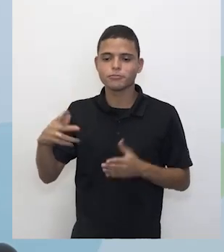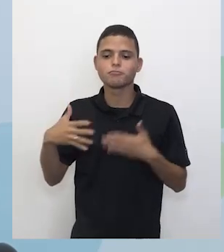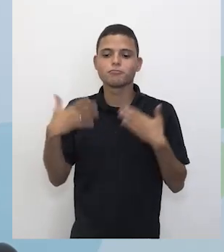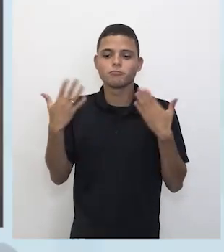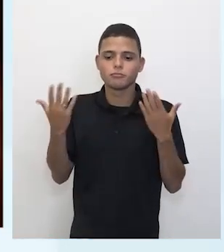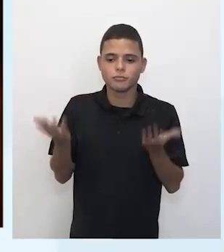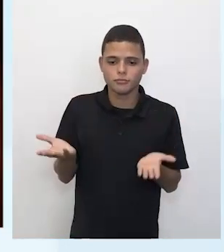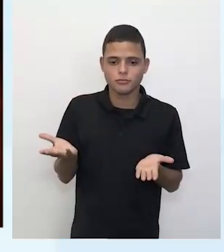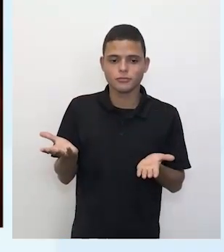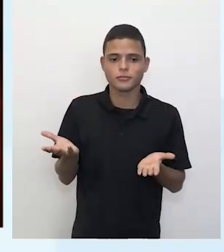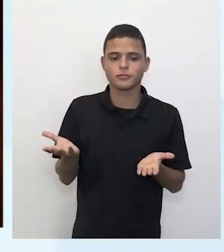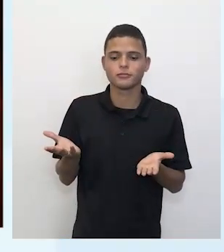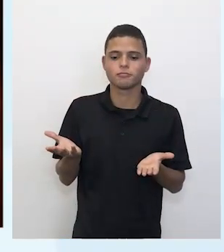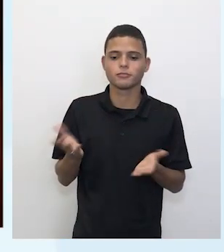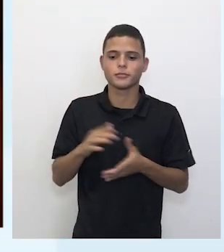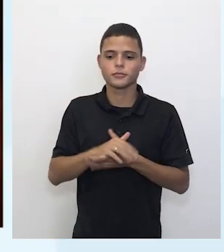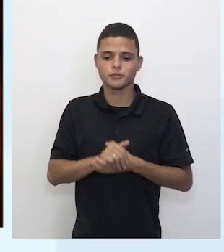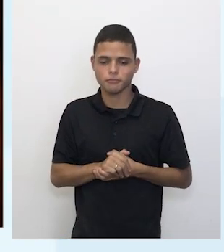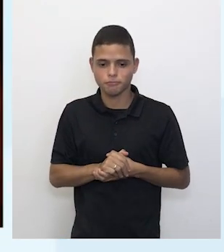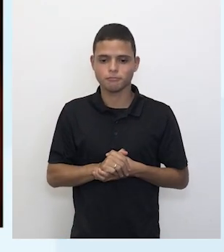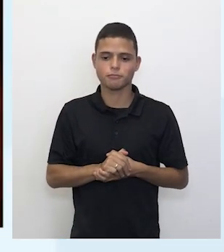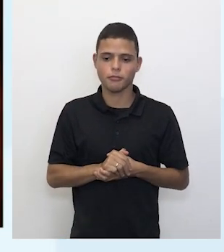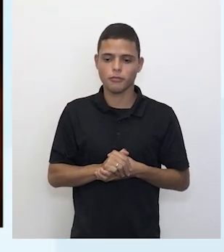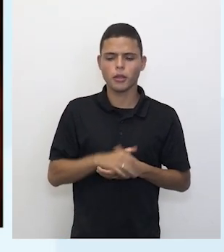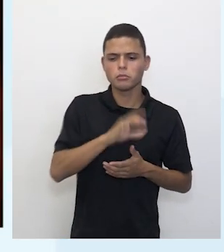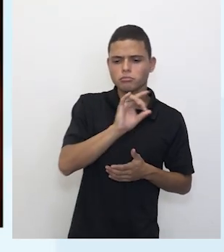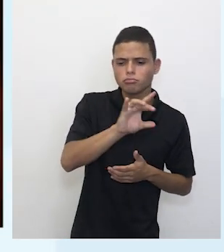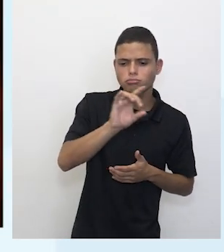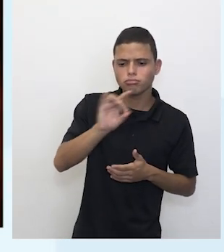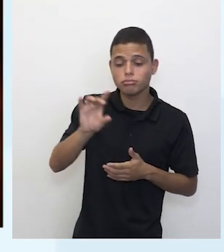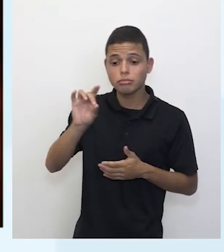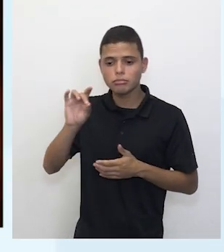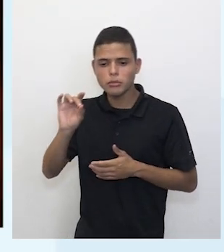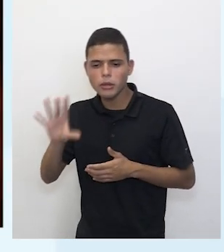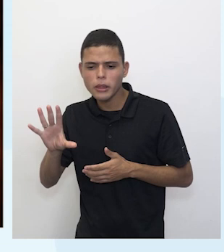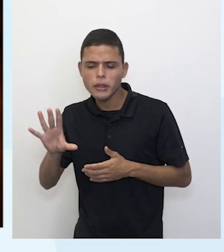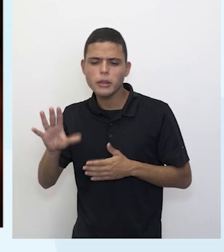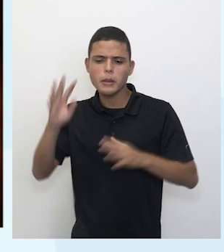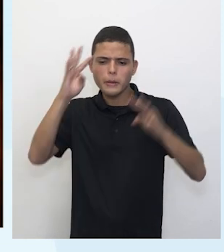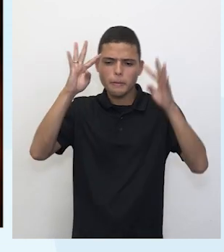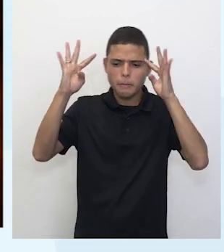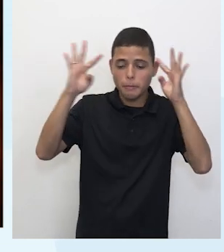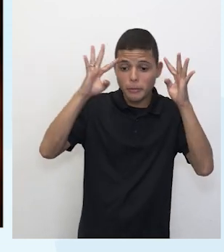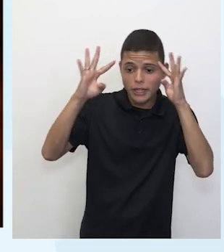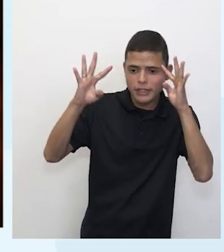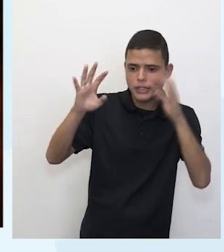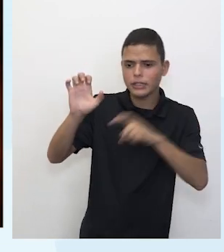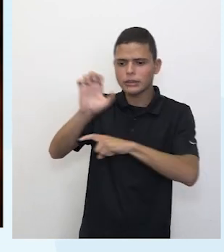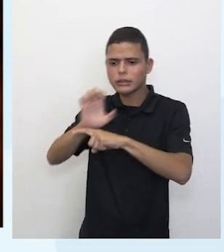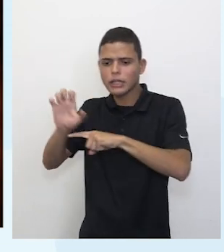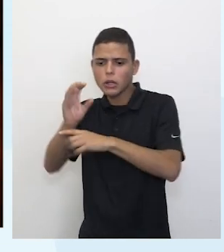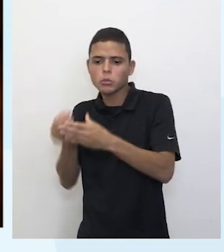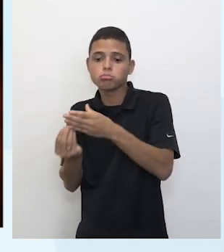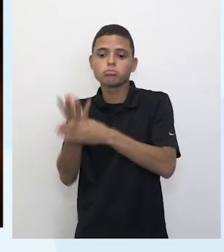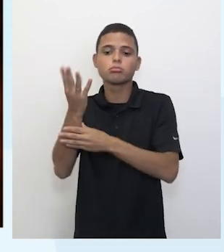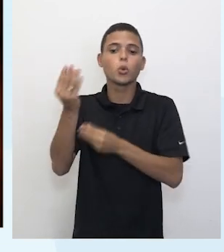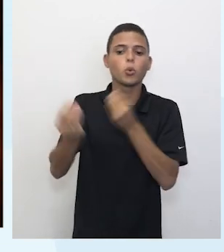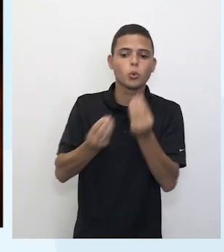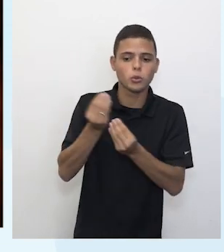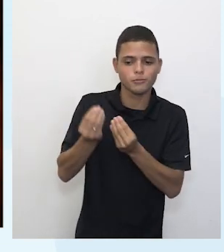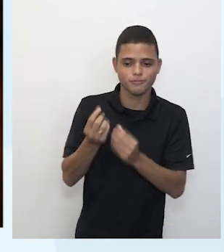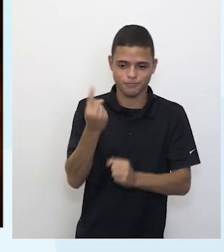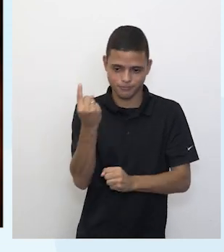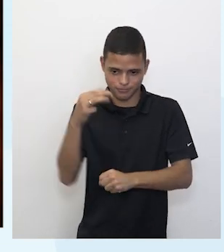quê e como o Estado nasceu? 1 minutinho, 1 minuto e meio, a gente já se